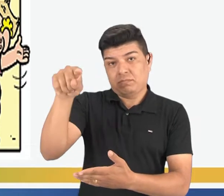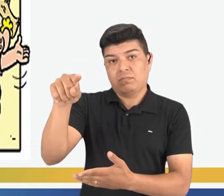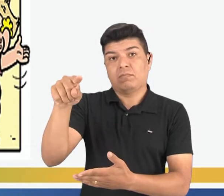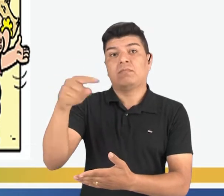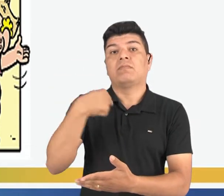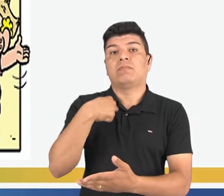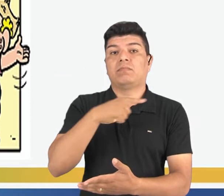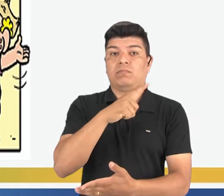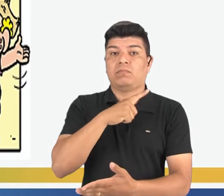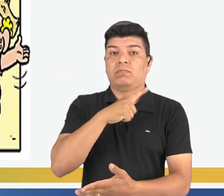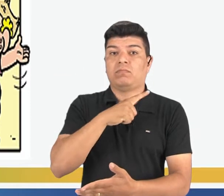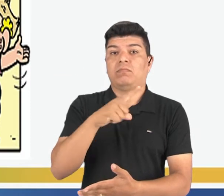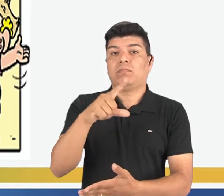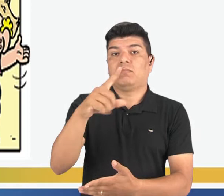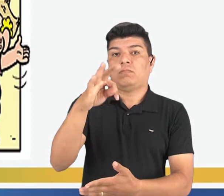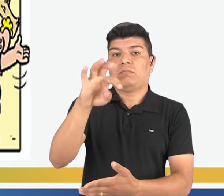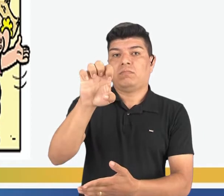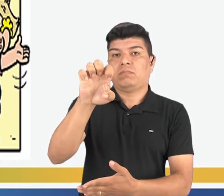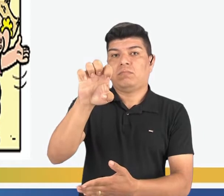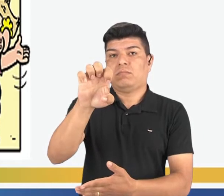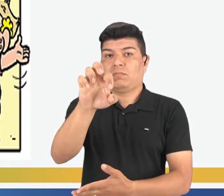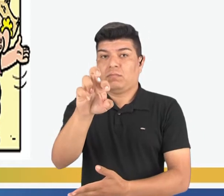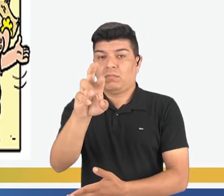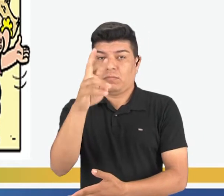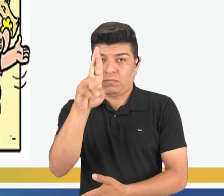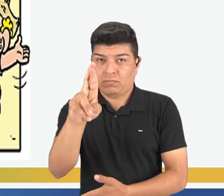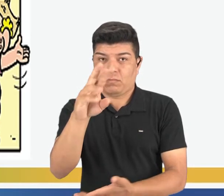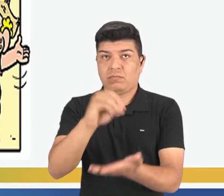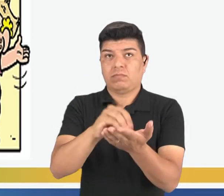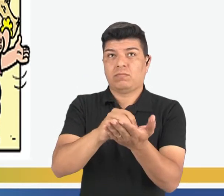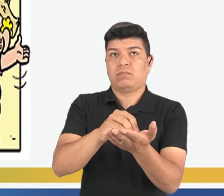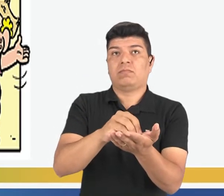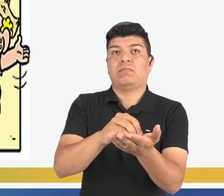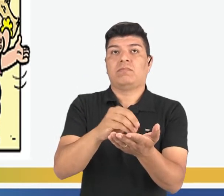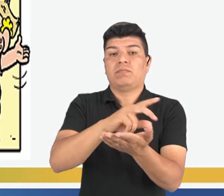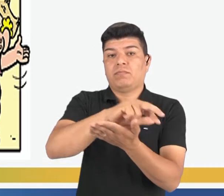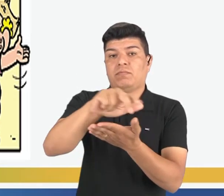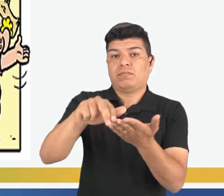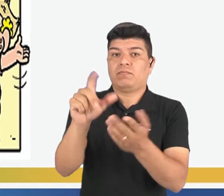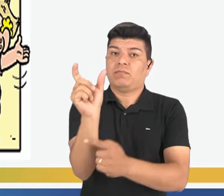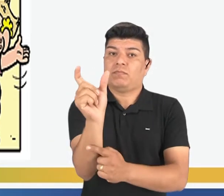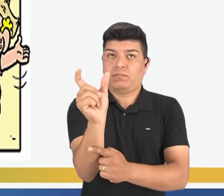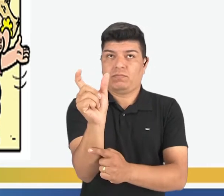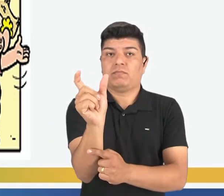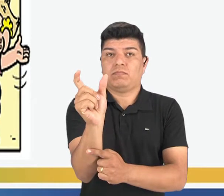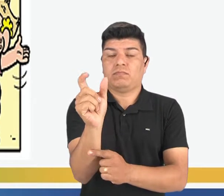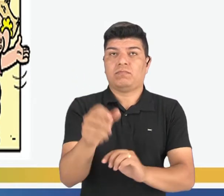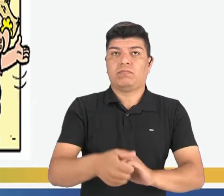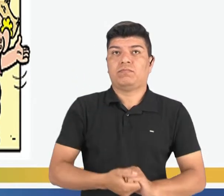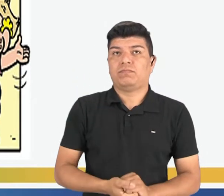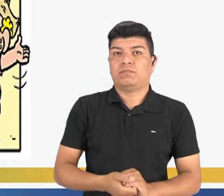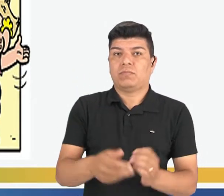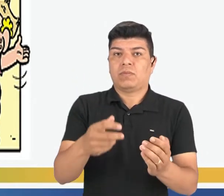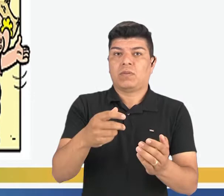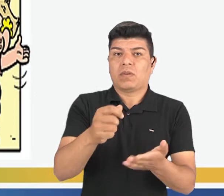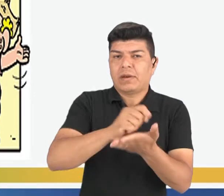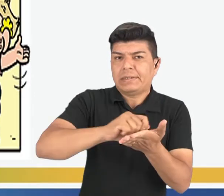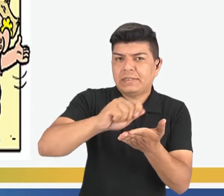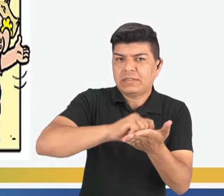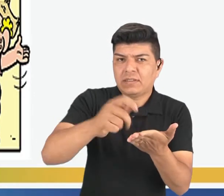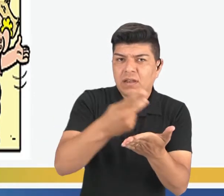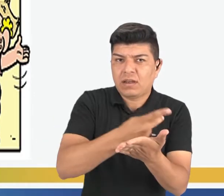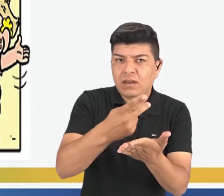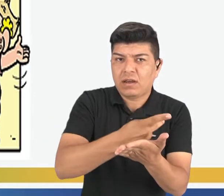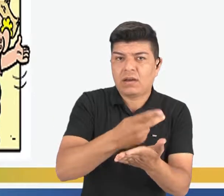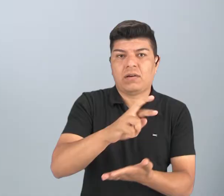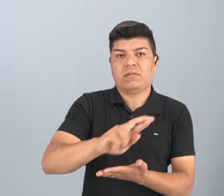Ter, não tem um acento, é com R. Então, essas palavras, que são várias, não é porque eles escrevem errado. Lembrando